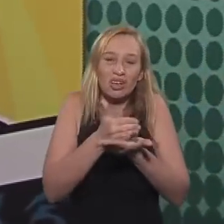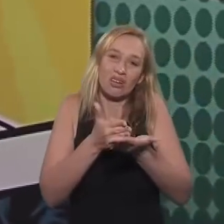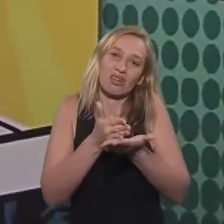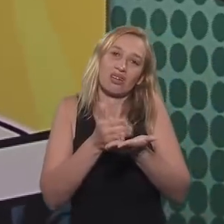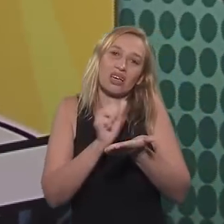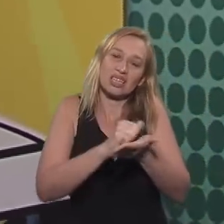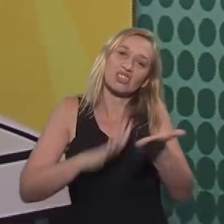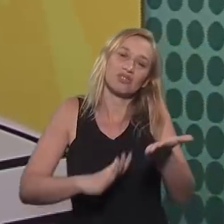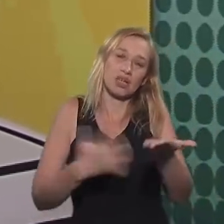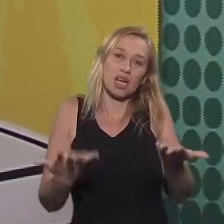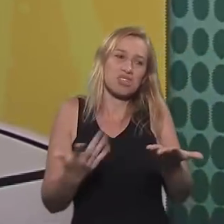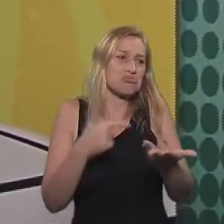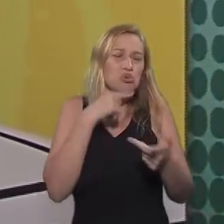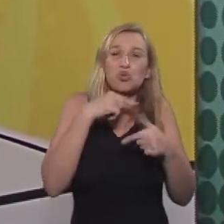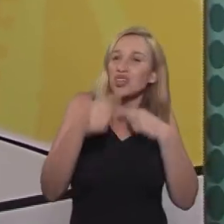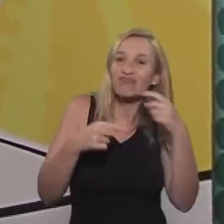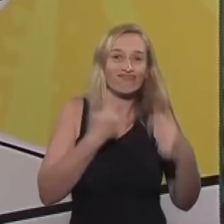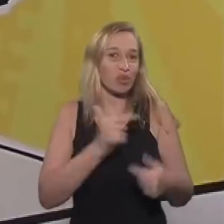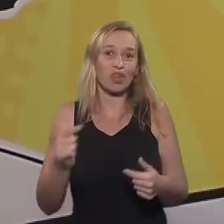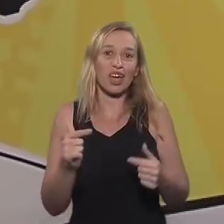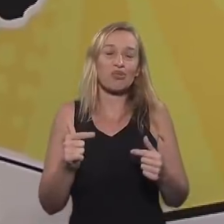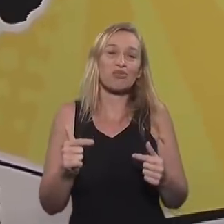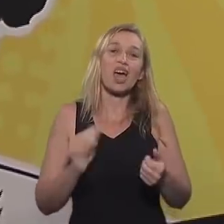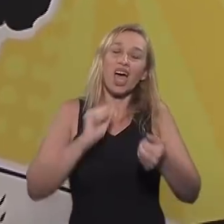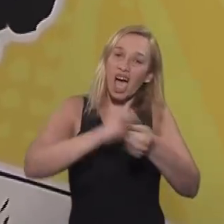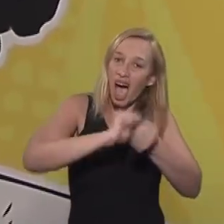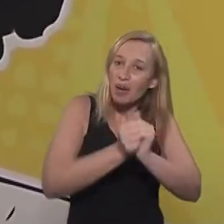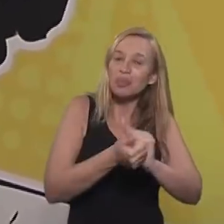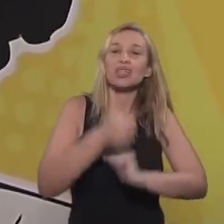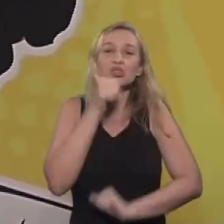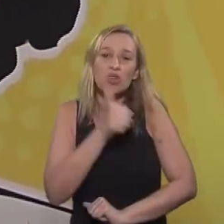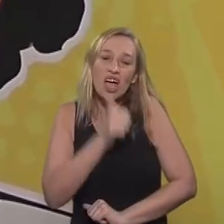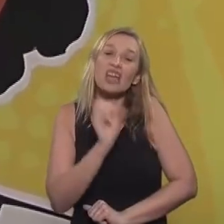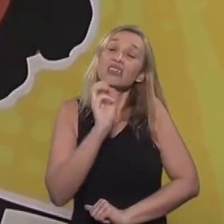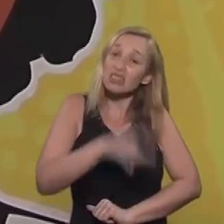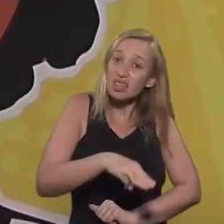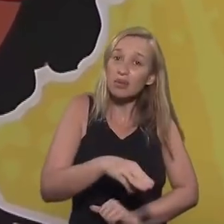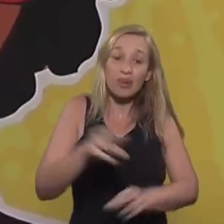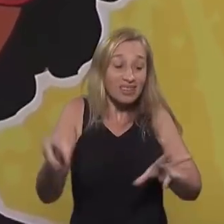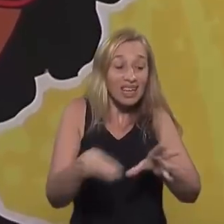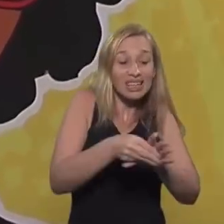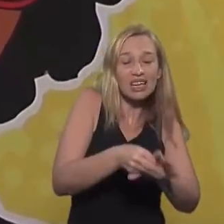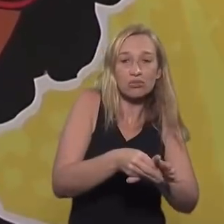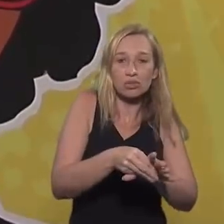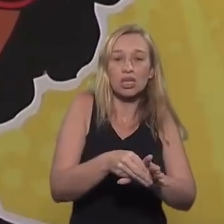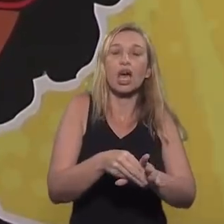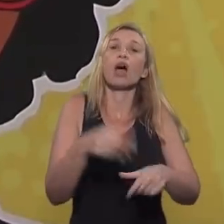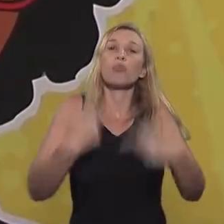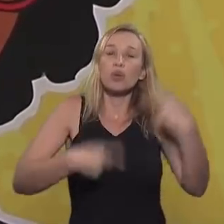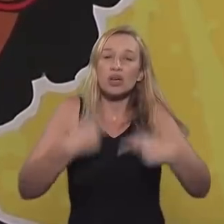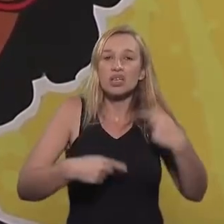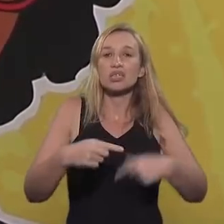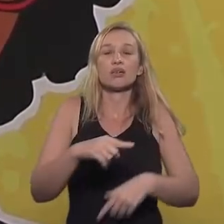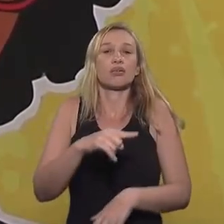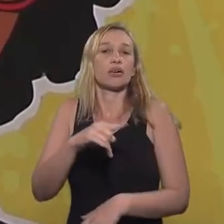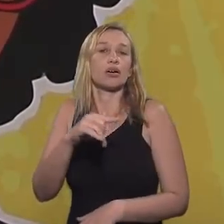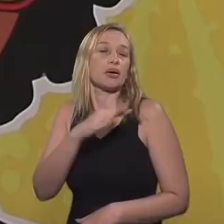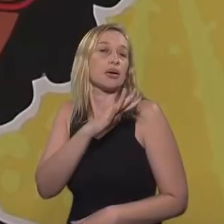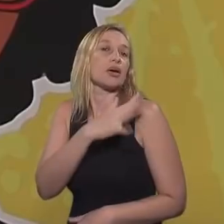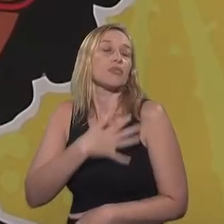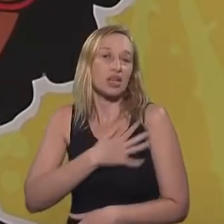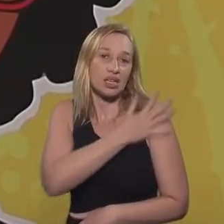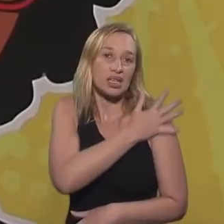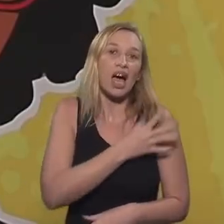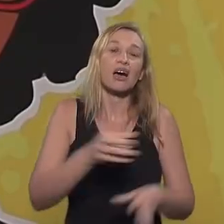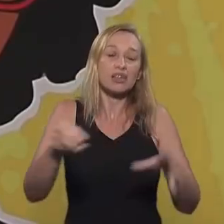as tarefas. E eu não tenho dúvida nenhuma. As mulheres estão aptas a não só estarem na polícia militar, como estar na política, né,